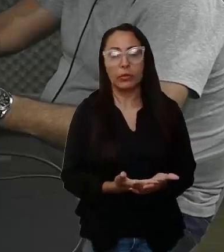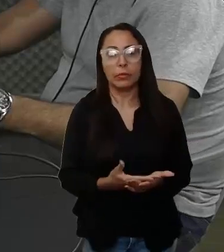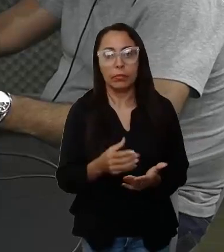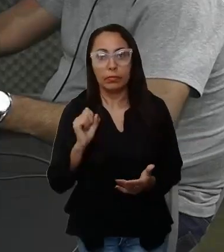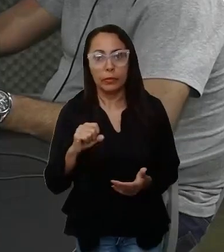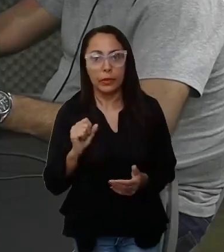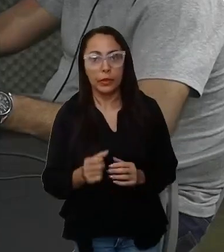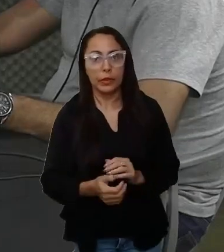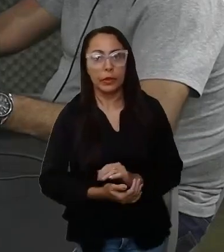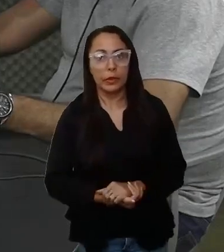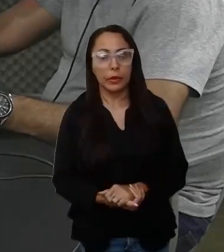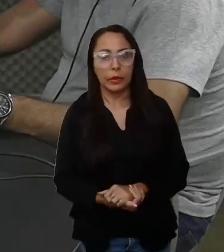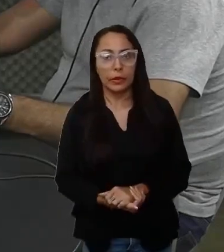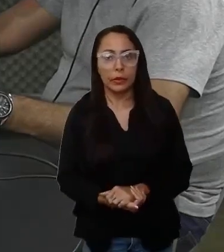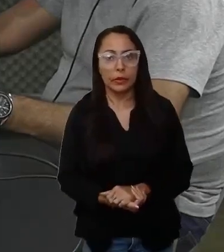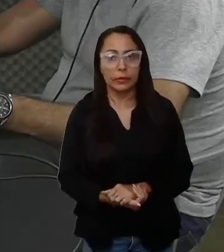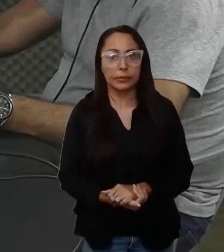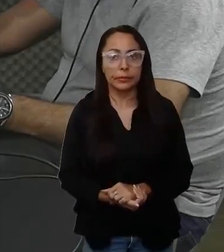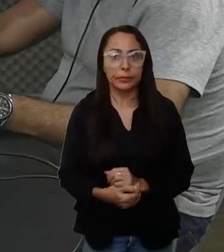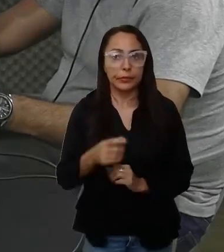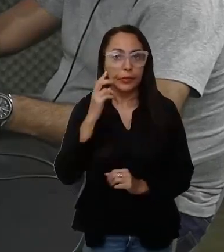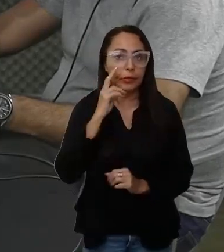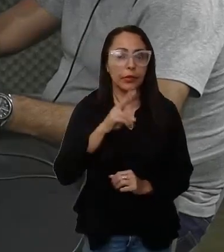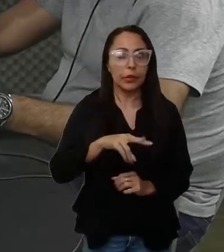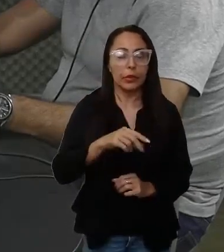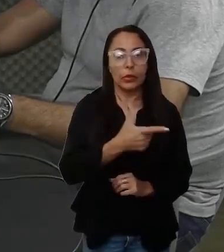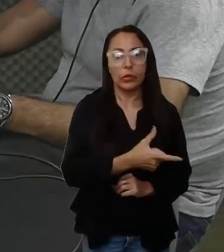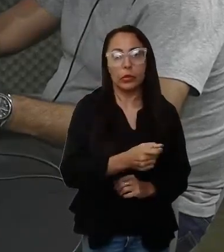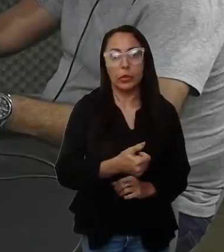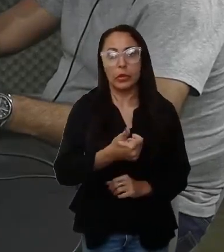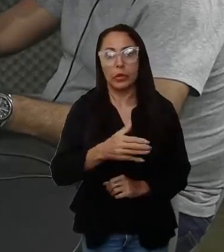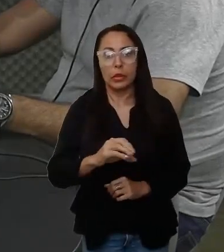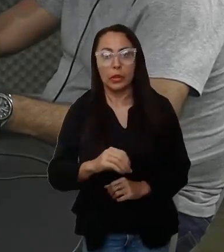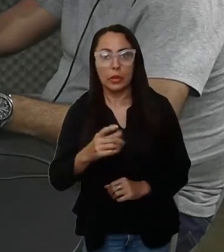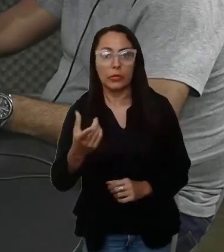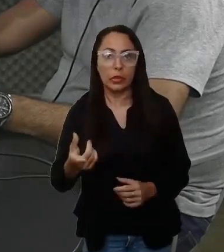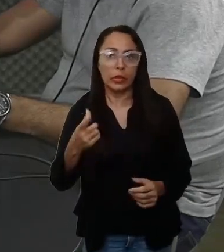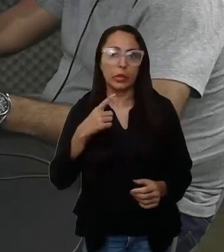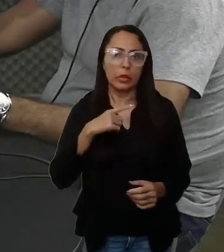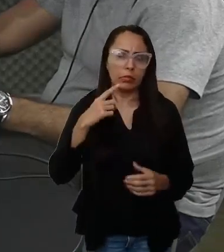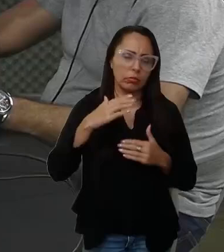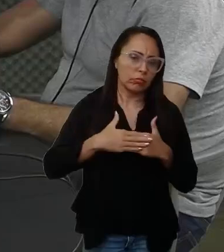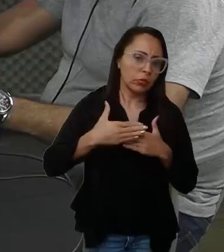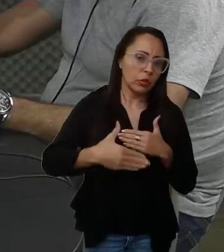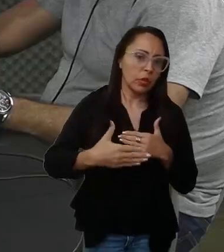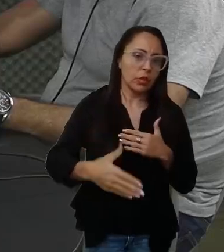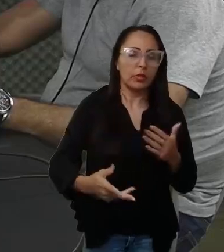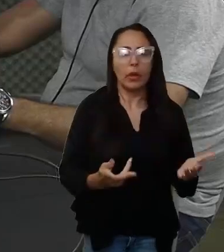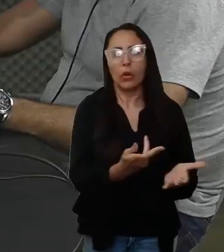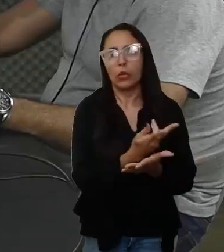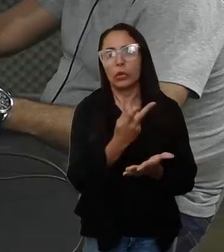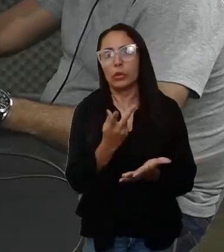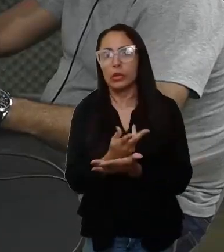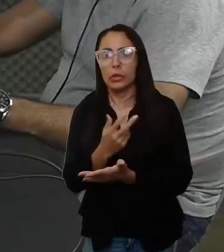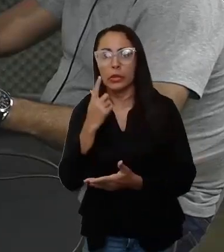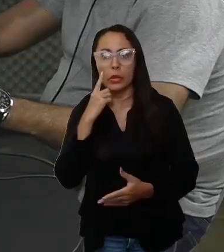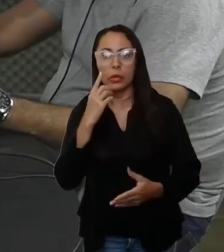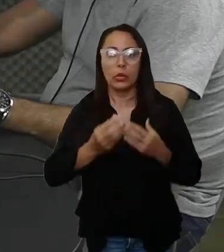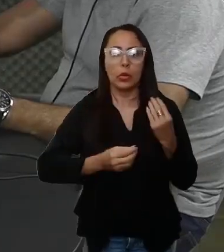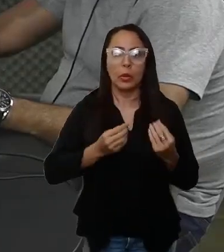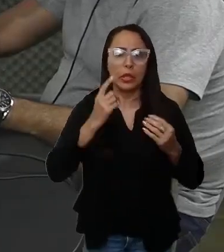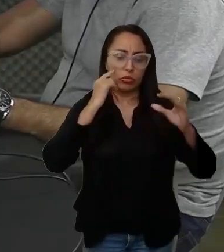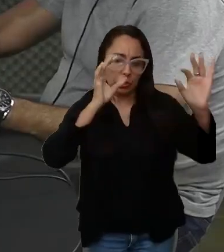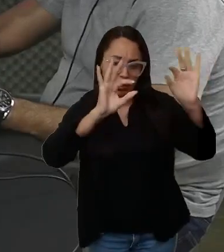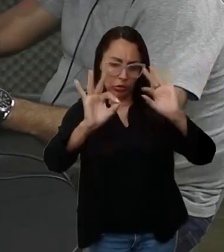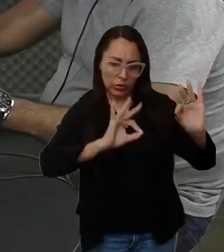nesse caso. Então, veja que desde 2010 a gente tem eventos aqui sucessivos acontecendo e de que forma a gente tem se ajustado